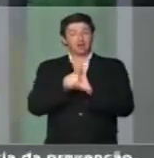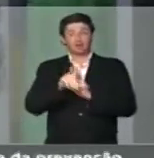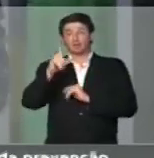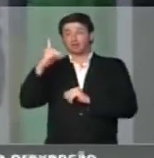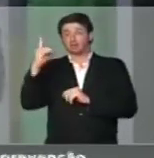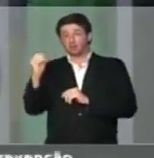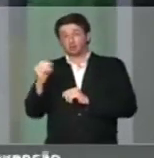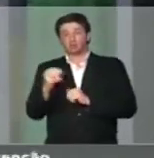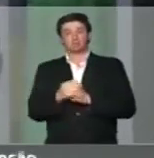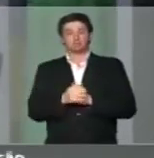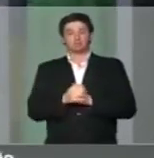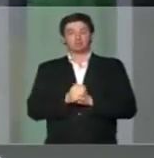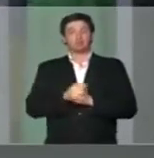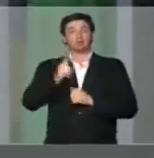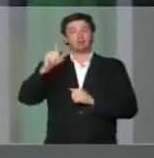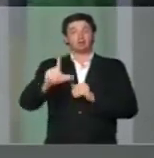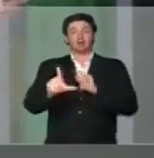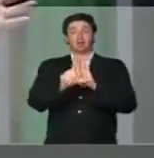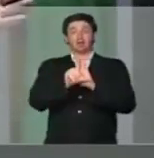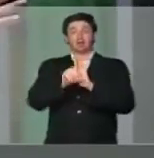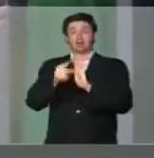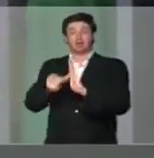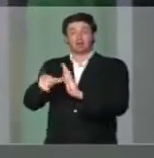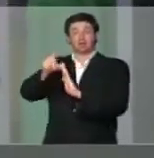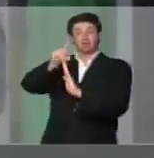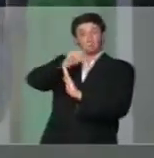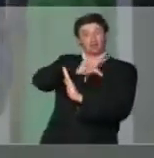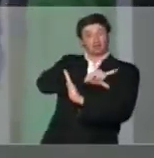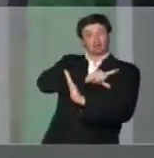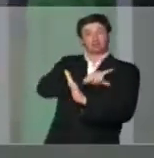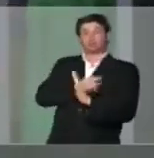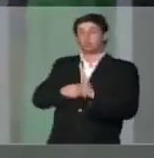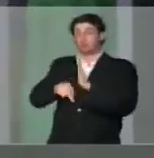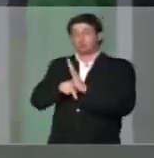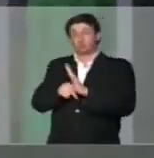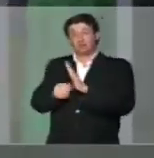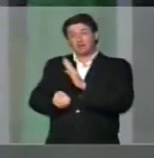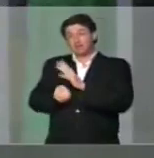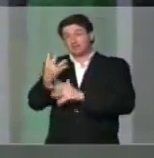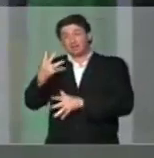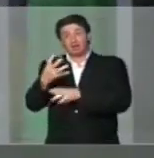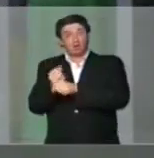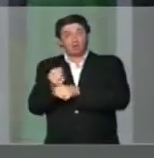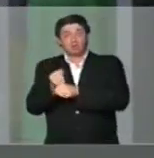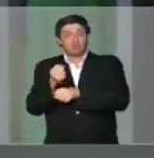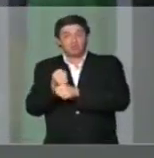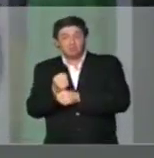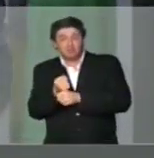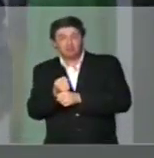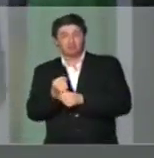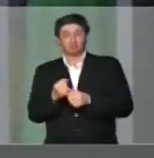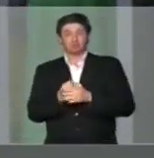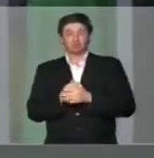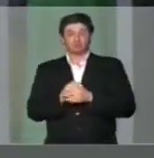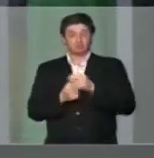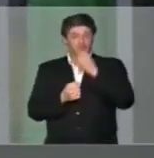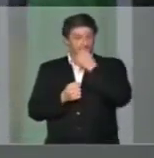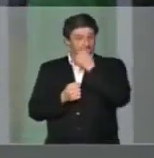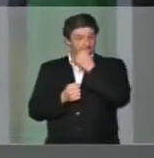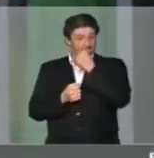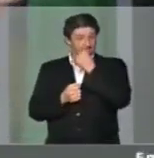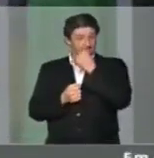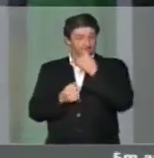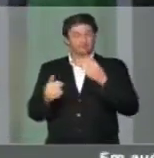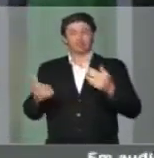diretrizes orçamentárias é uma lei que antecede a própria elaboração do orçamento anual da União.